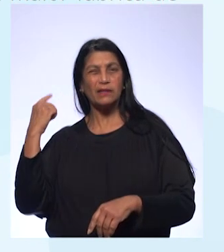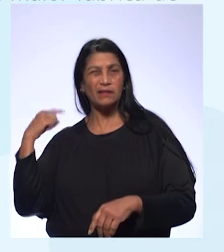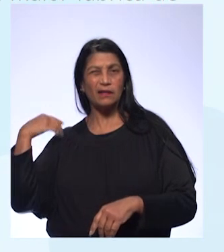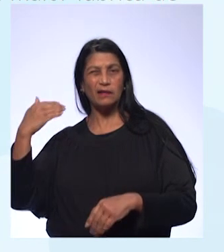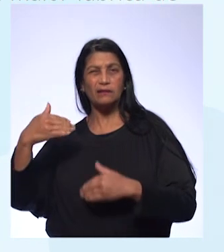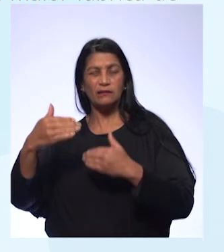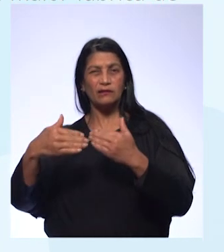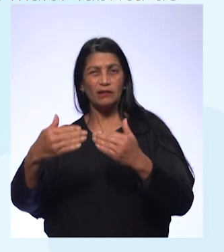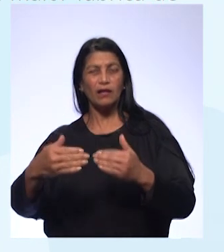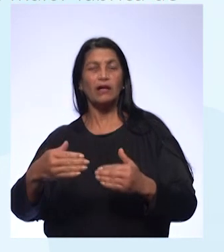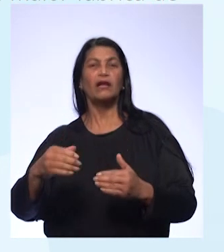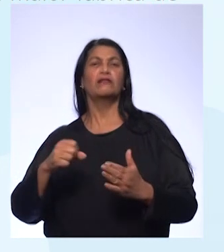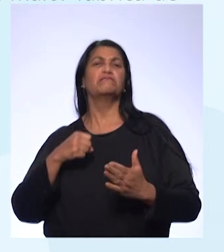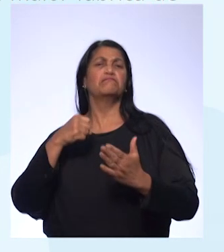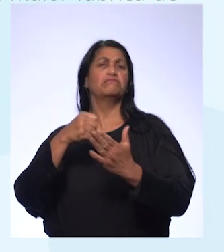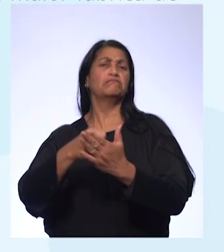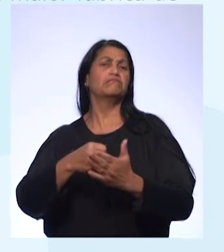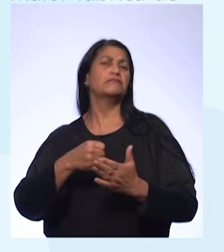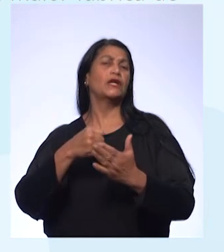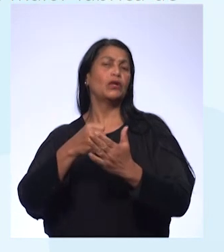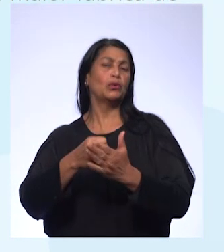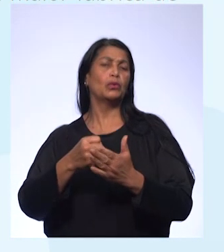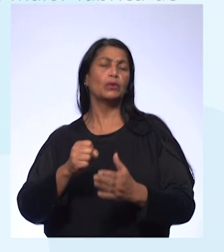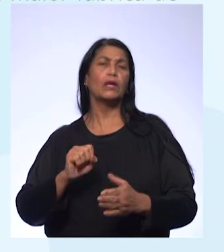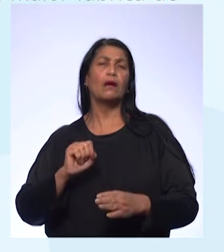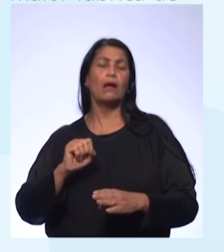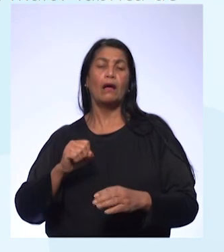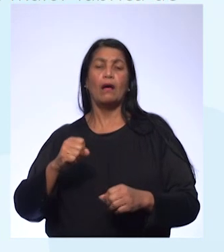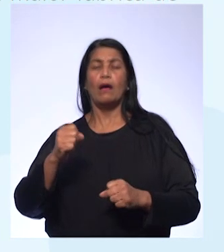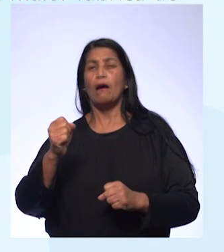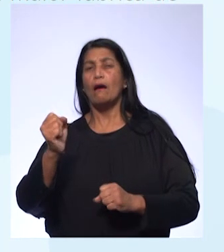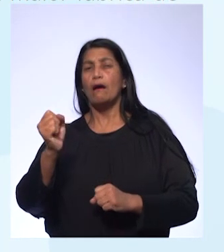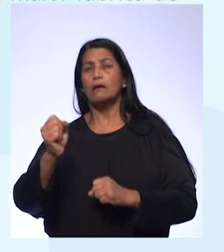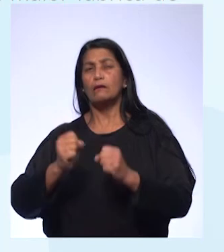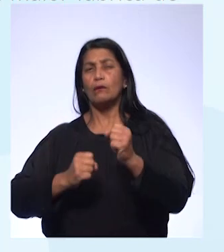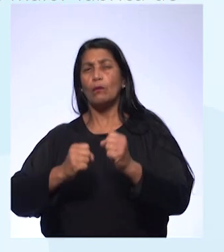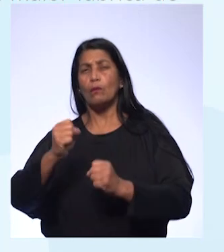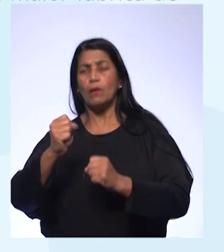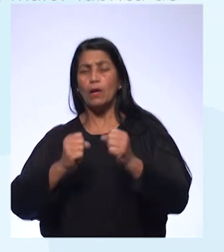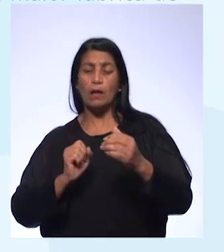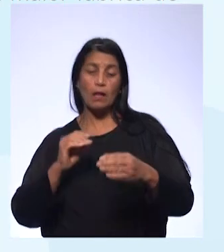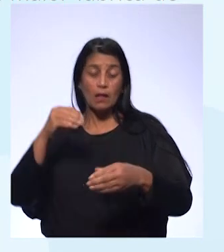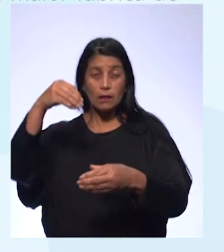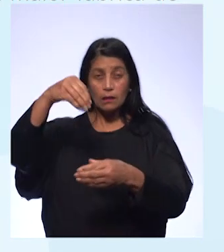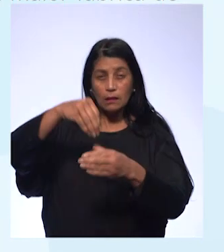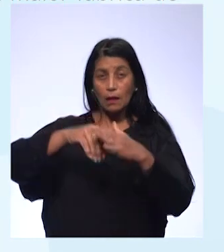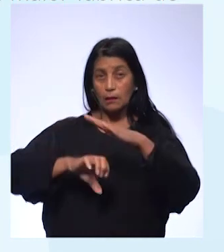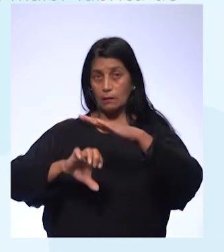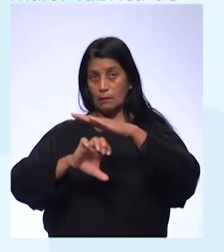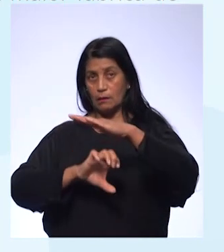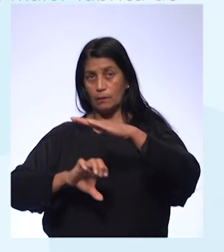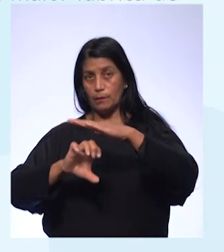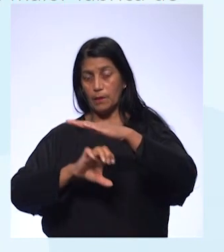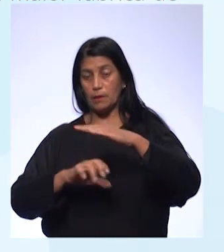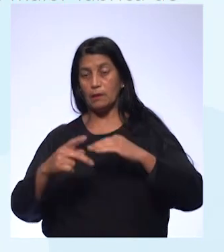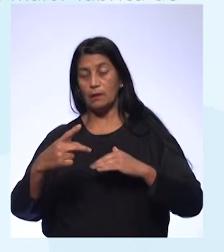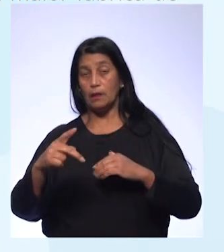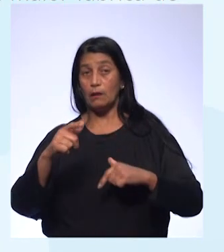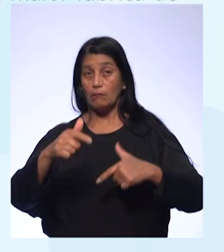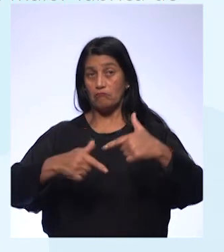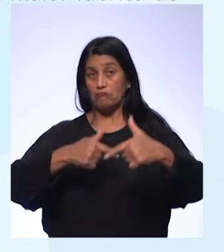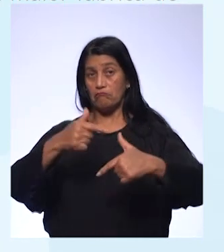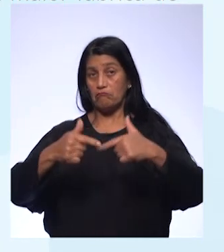um ativista da causa operária. Então, dentro da própria empresa onde Robert Owen trabalhava, ele começou